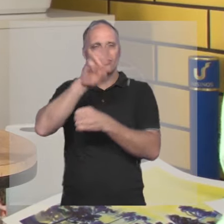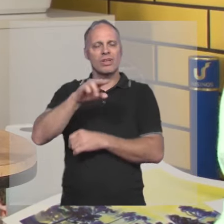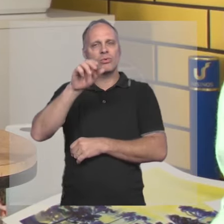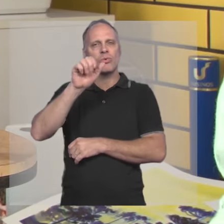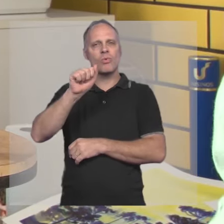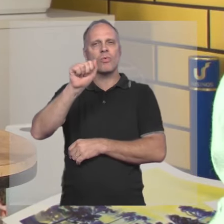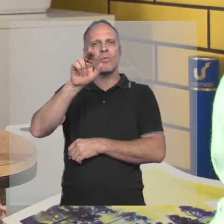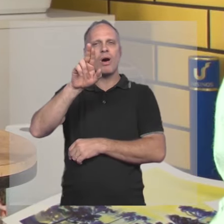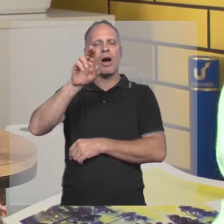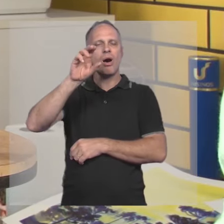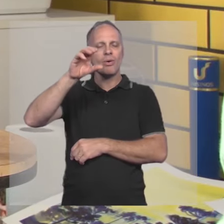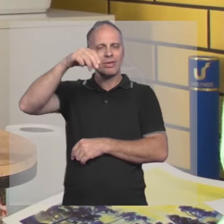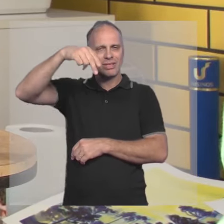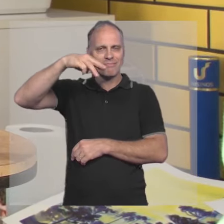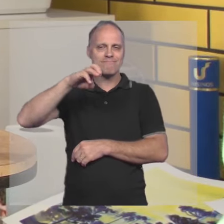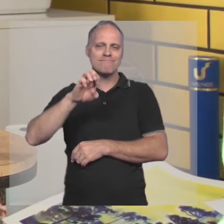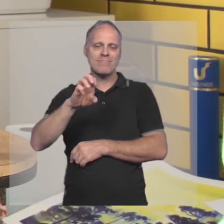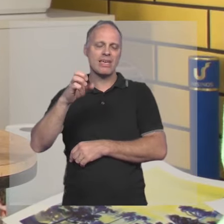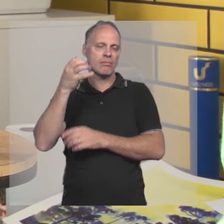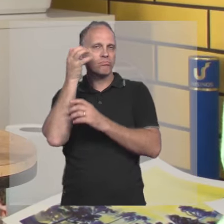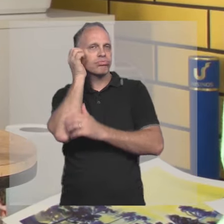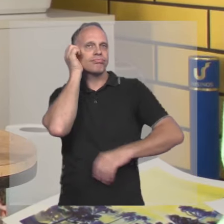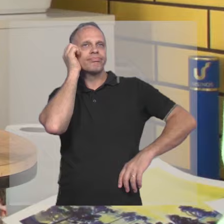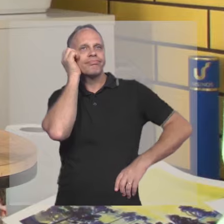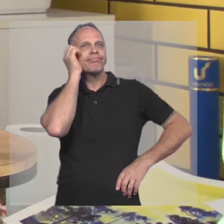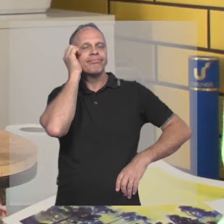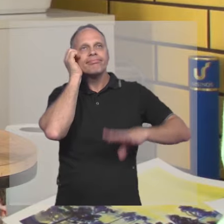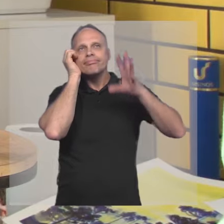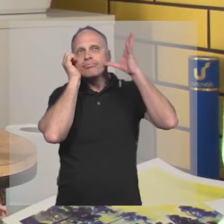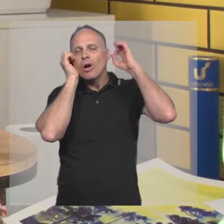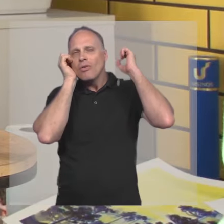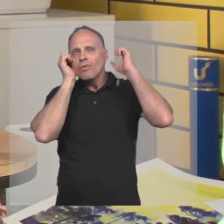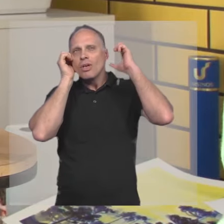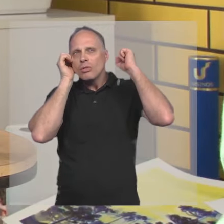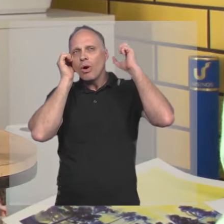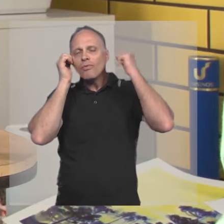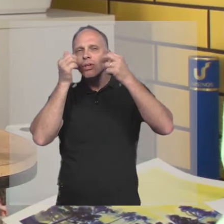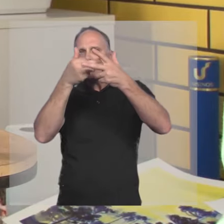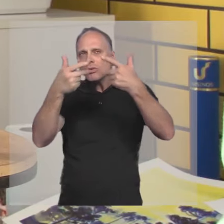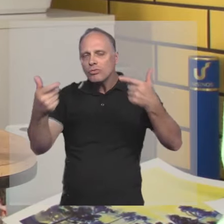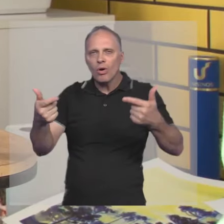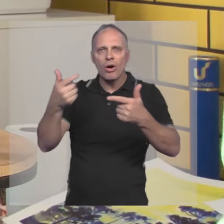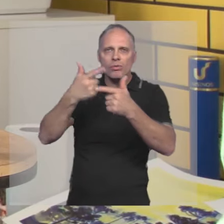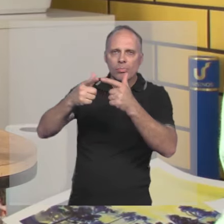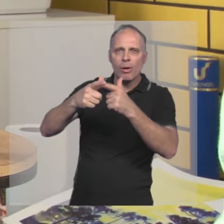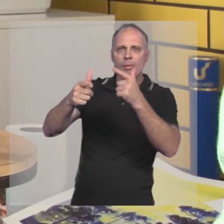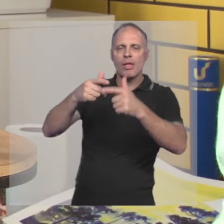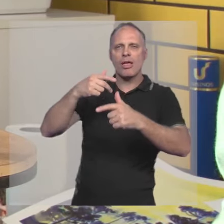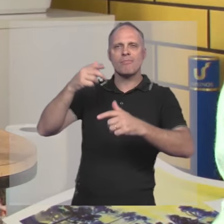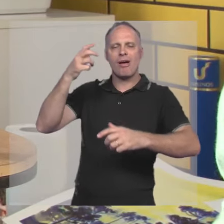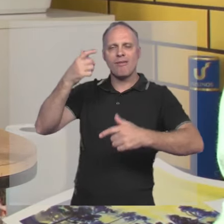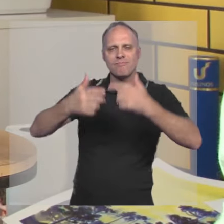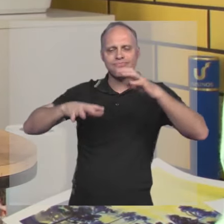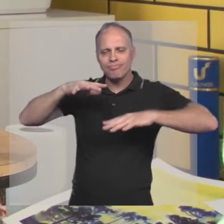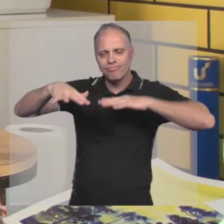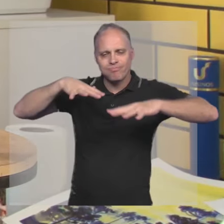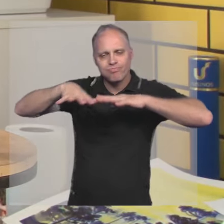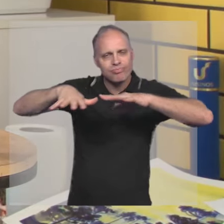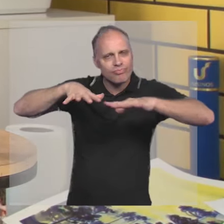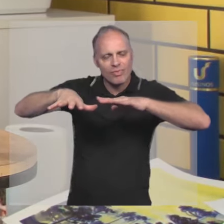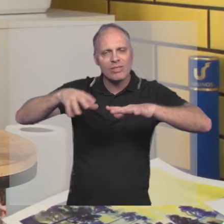Walkman, ouvindo a fita da Revolta, sabe, indo e voltando de Porto Alegre ali e, poxa, 30